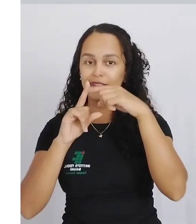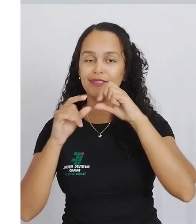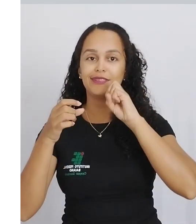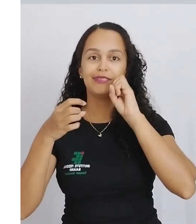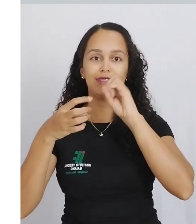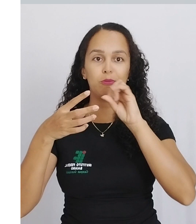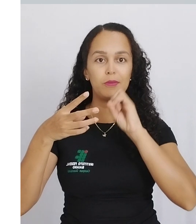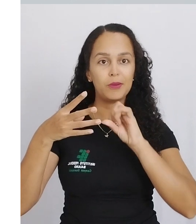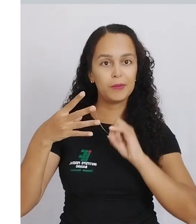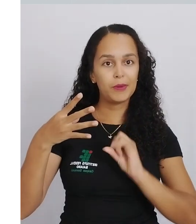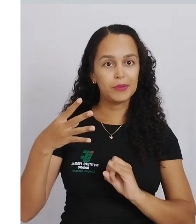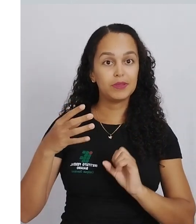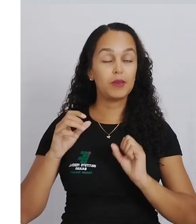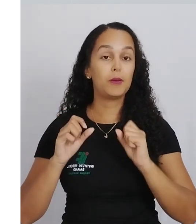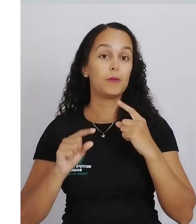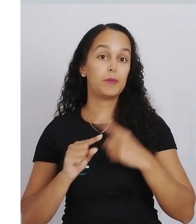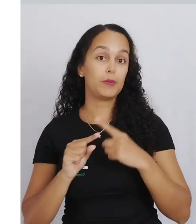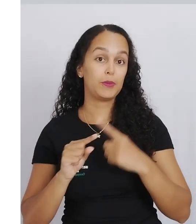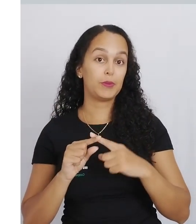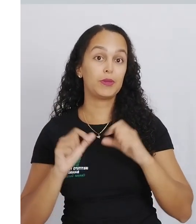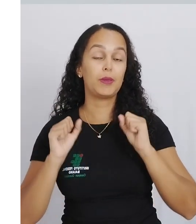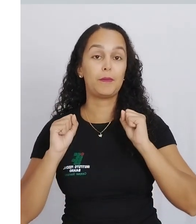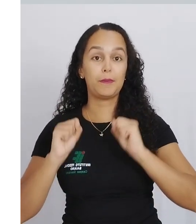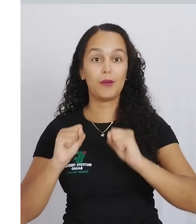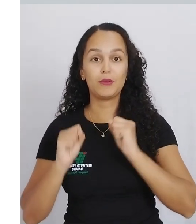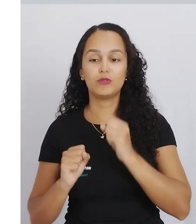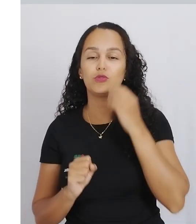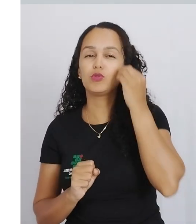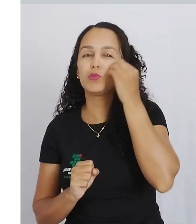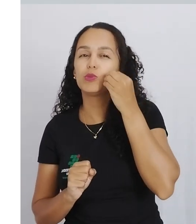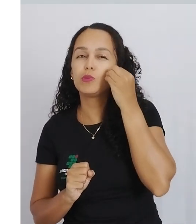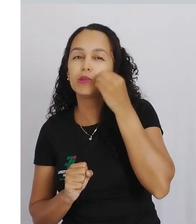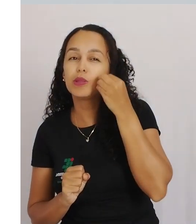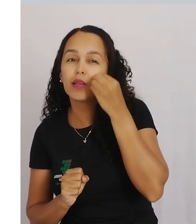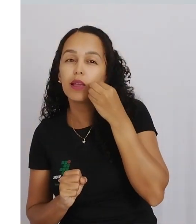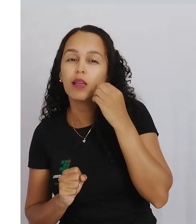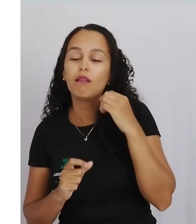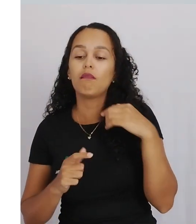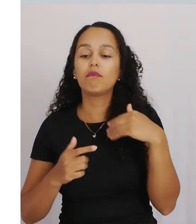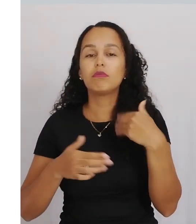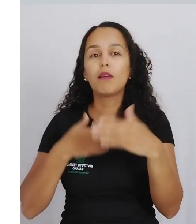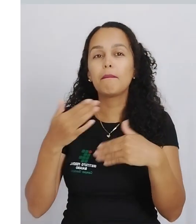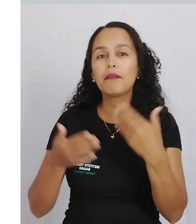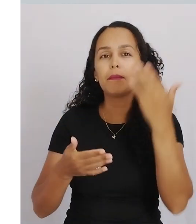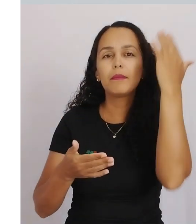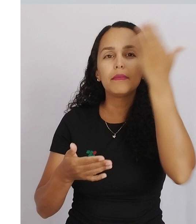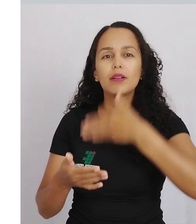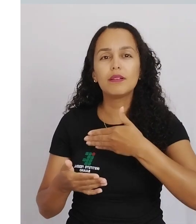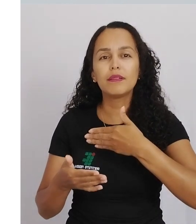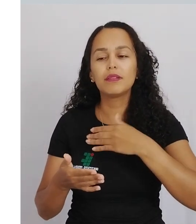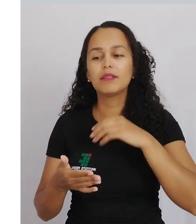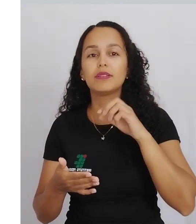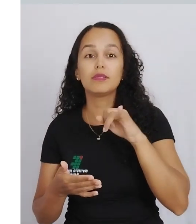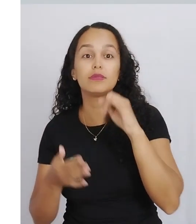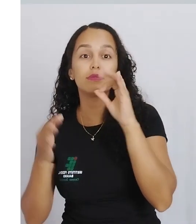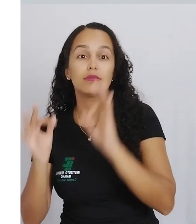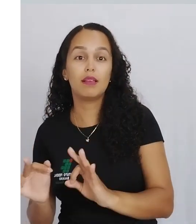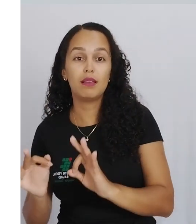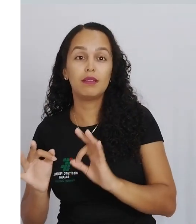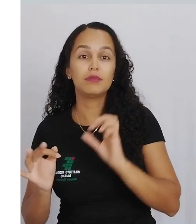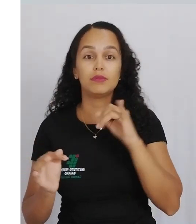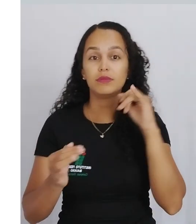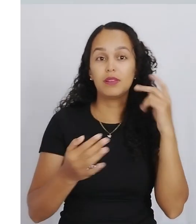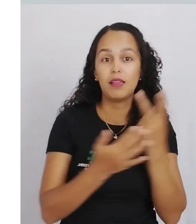vantagem da hipótese, né? Ela é testável e refutável. Ou seja, você pode testar e você pode ainda dizer, tá certo ou tá